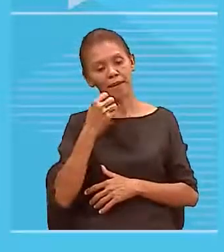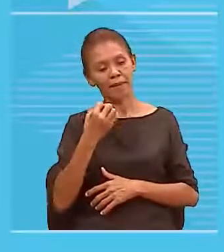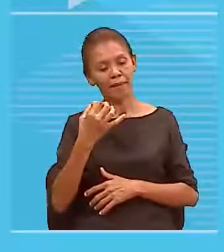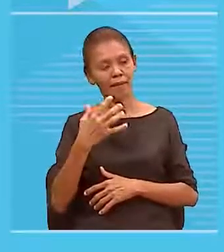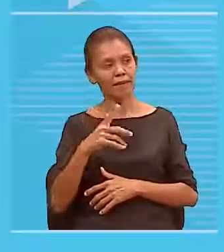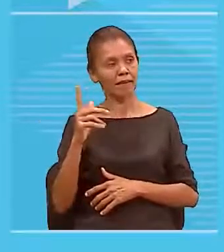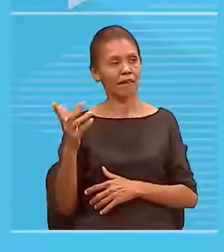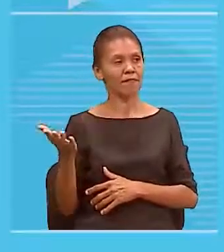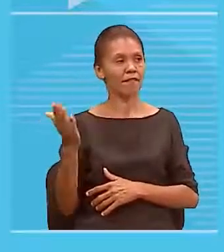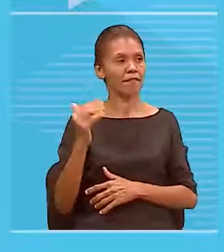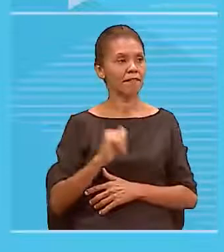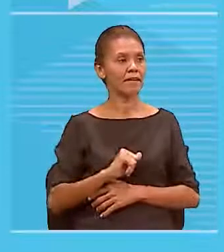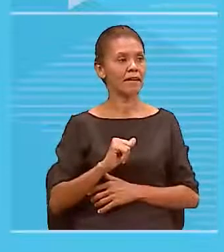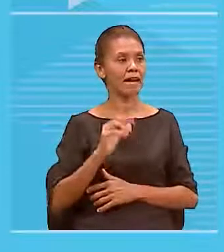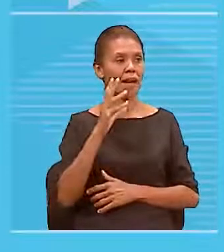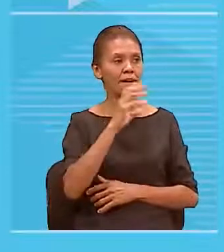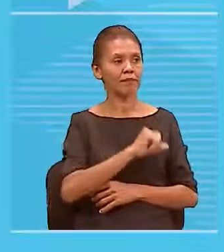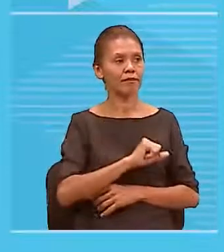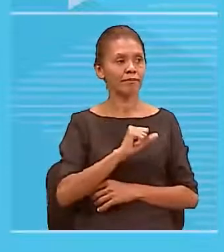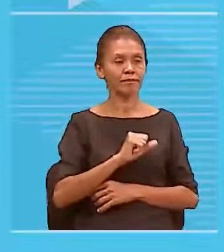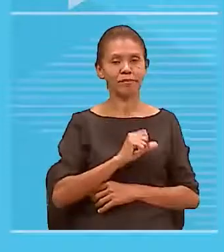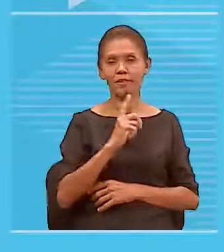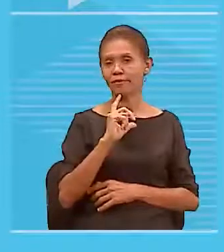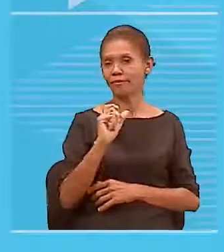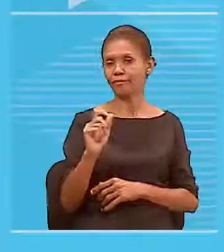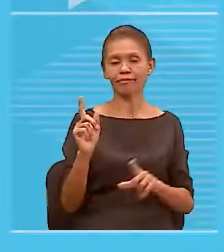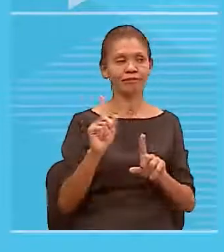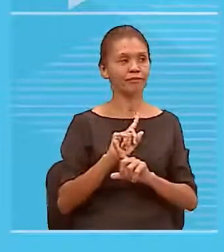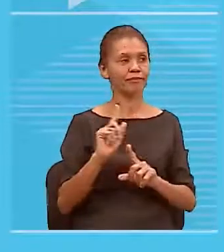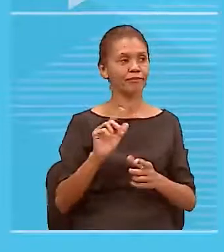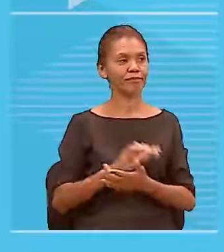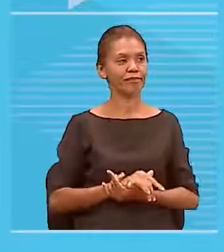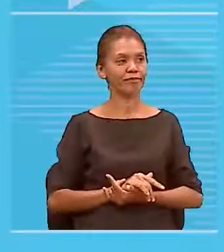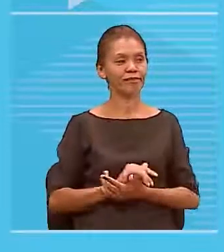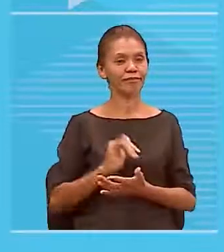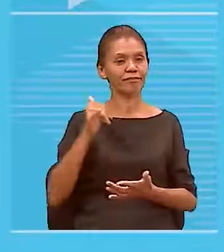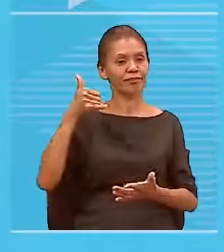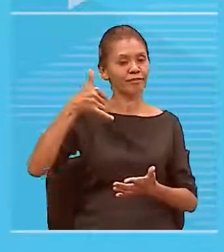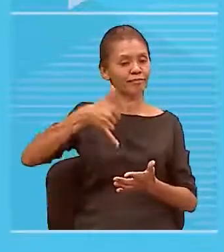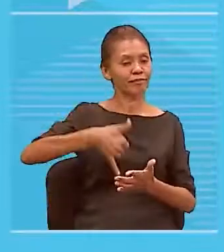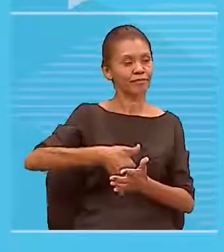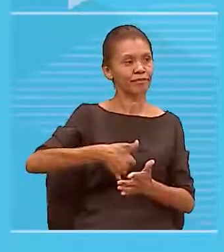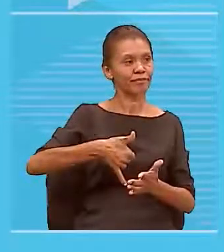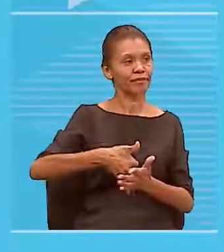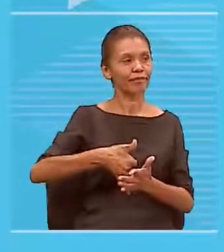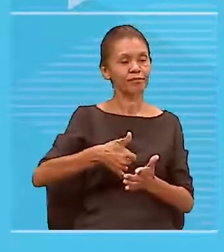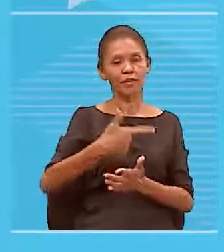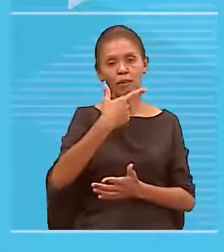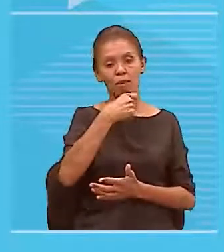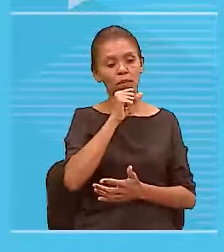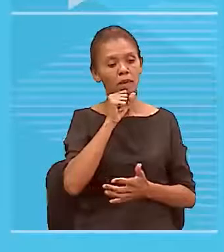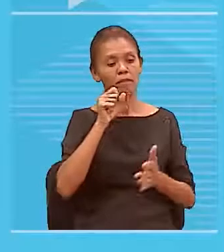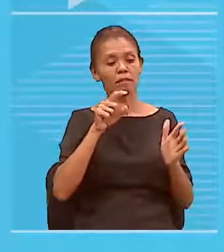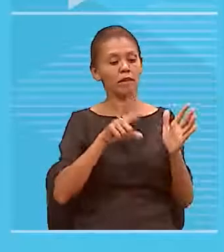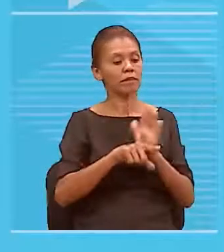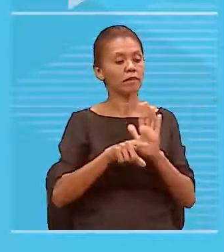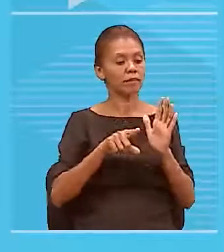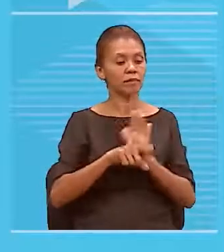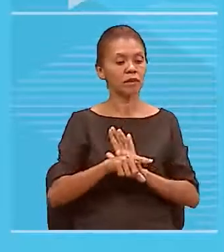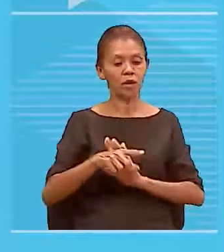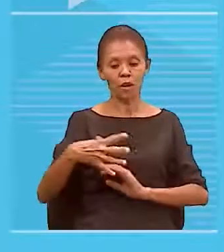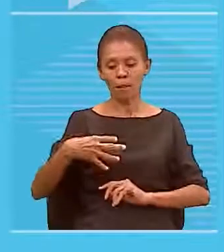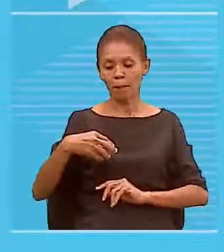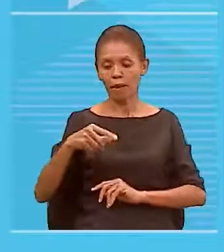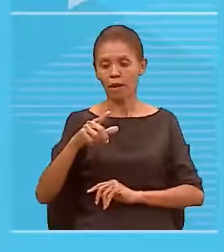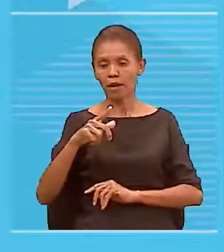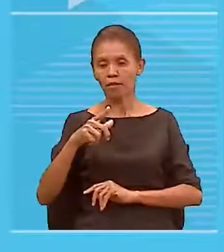vem logo não vou sair não desligou o telefone O Pai perguntou Mauro teve